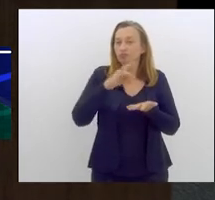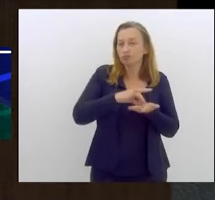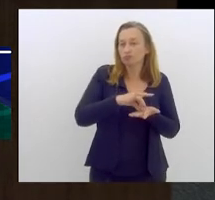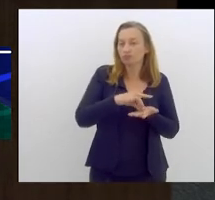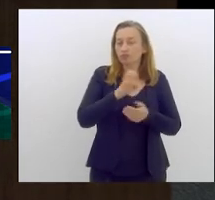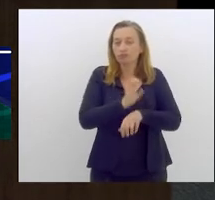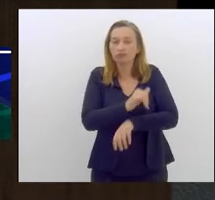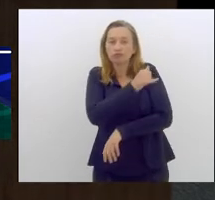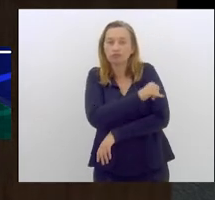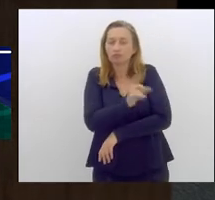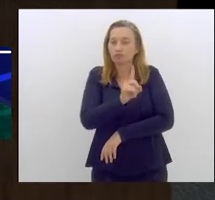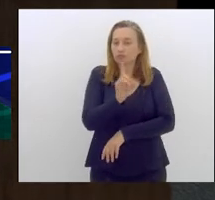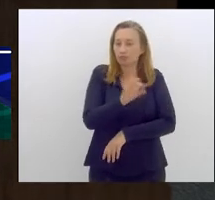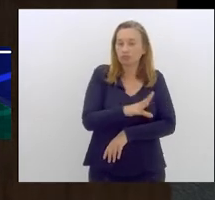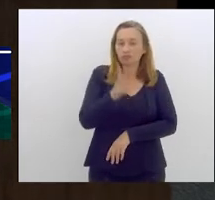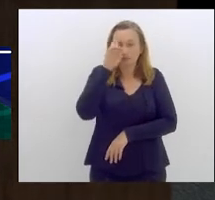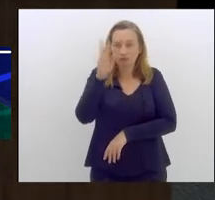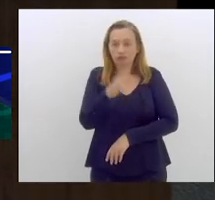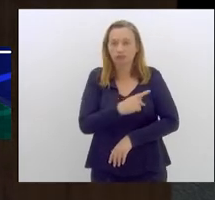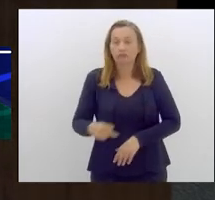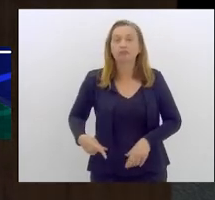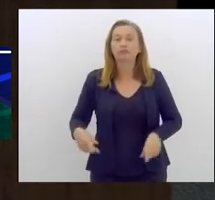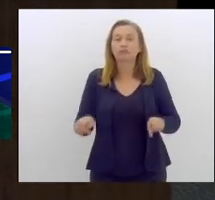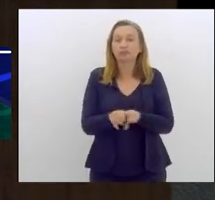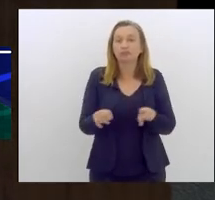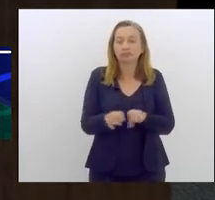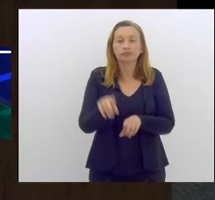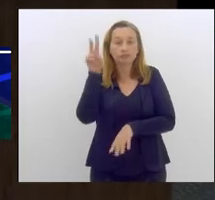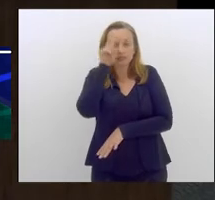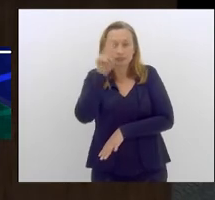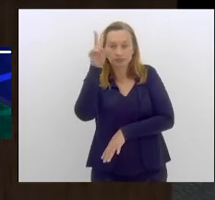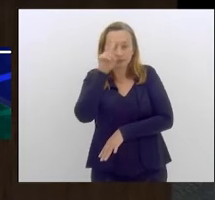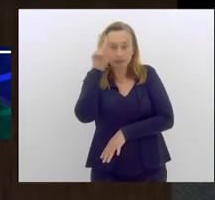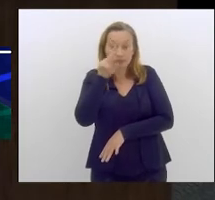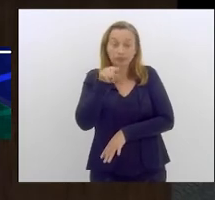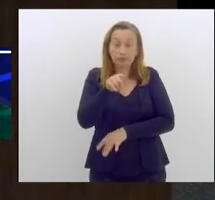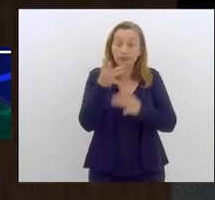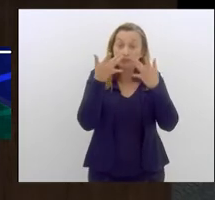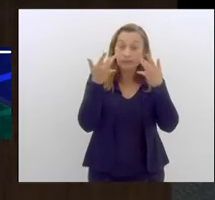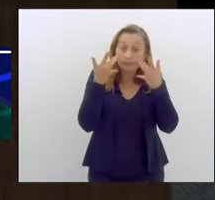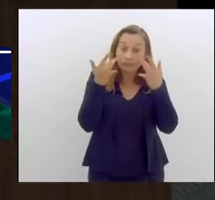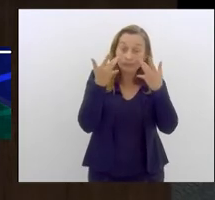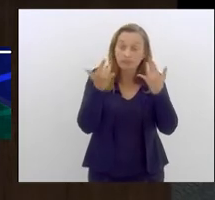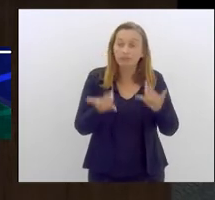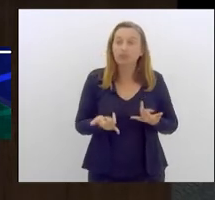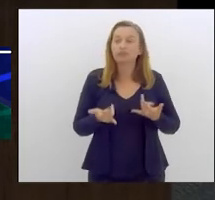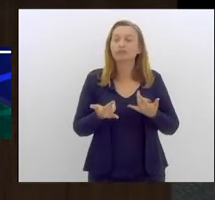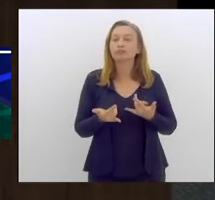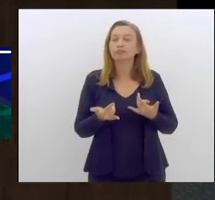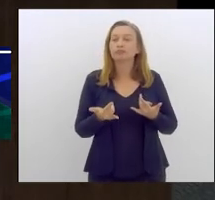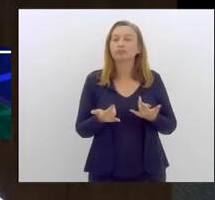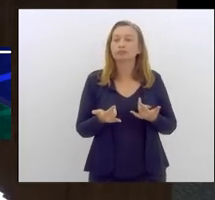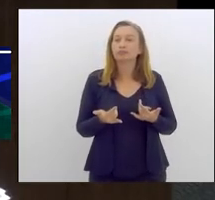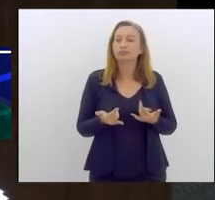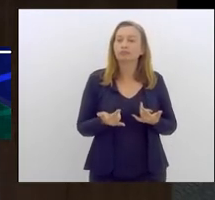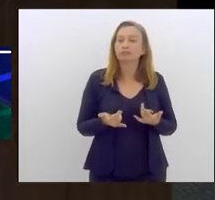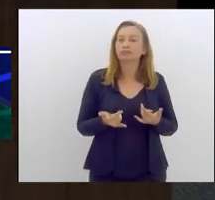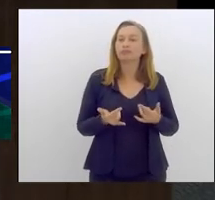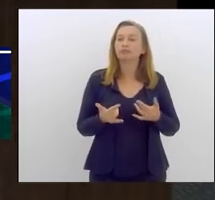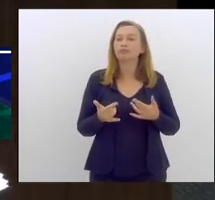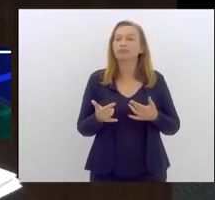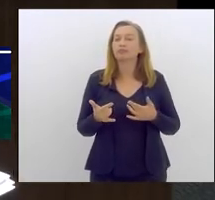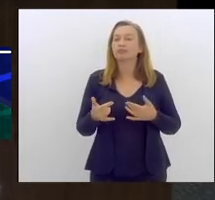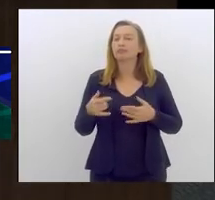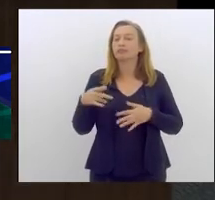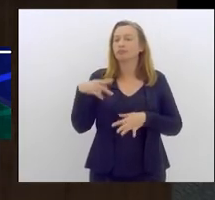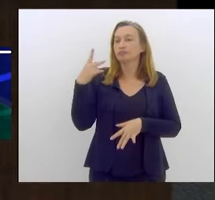mas não só isso, senhora presidente. Lembrar que esse também é o teatro que traz o teatro legislativo, que